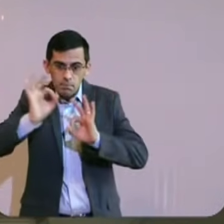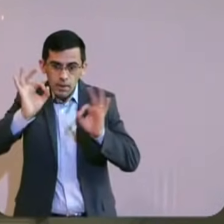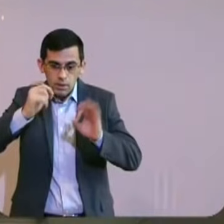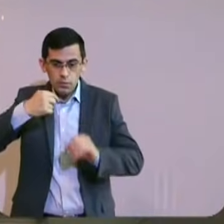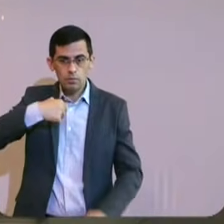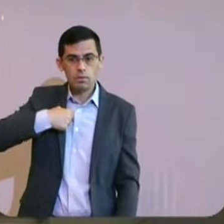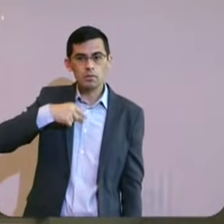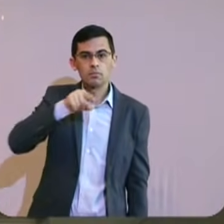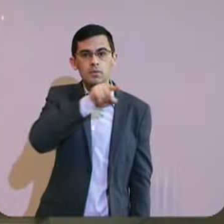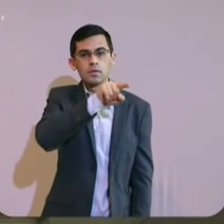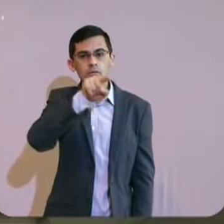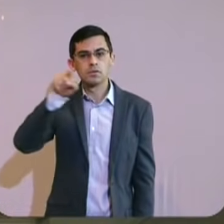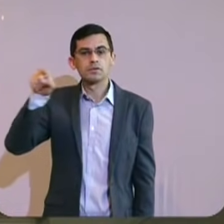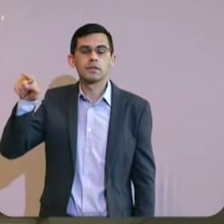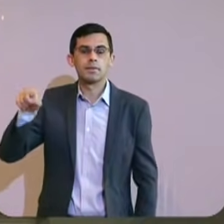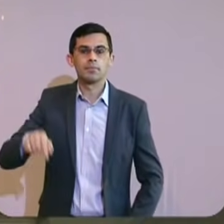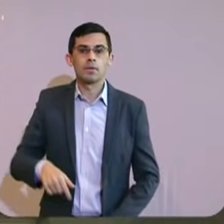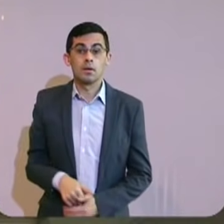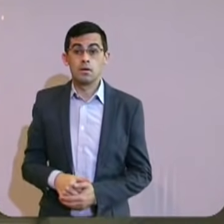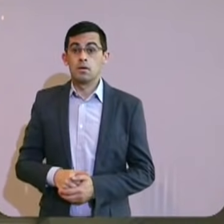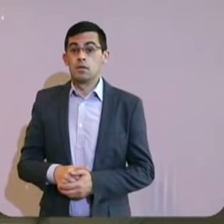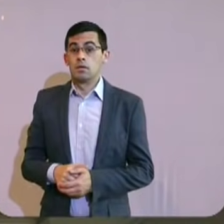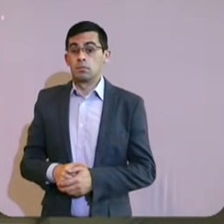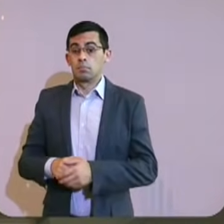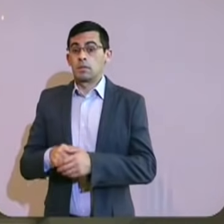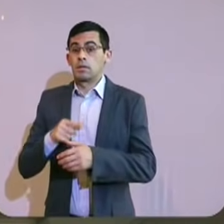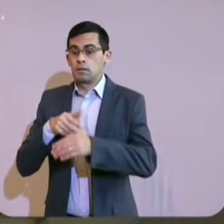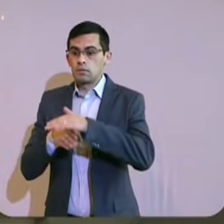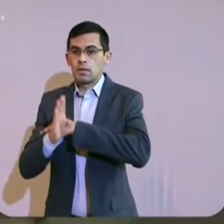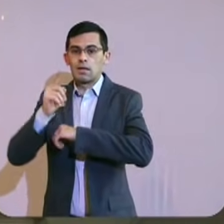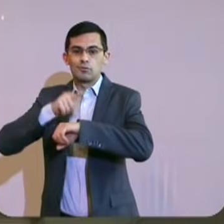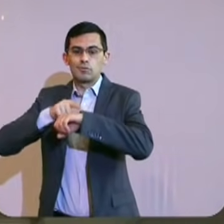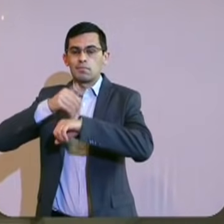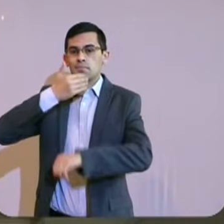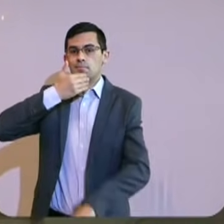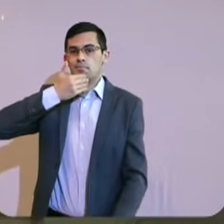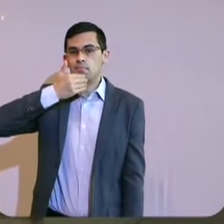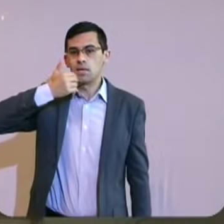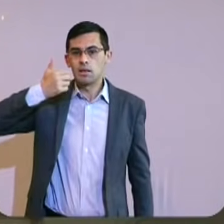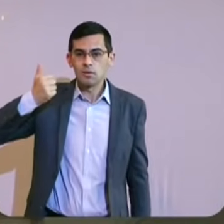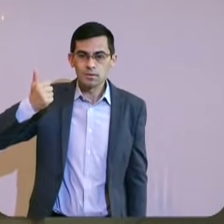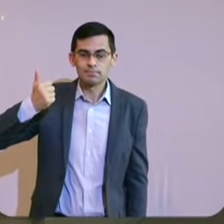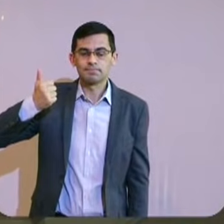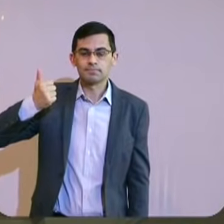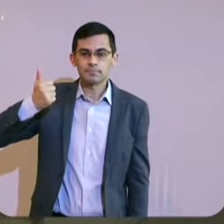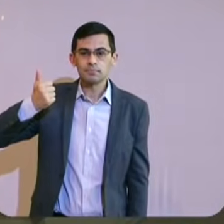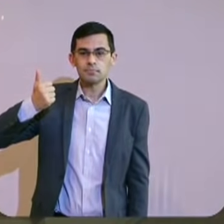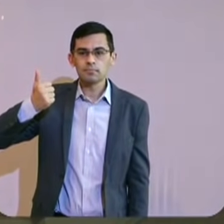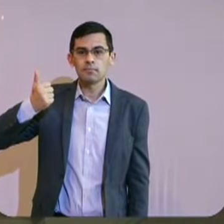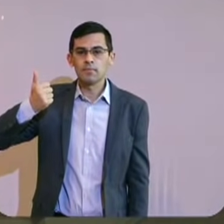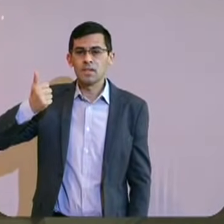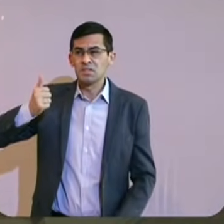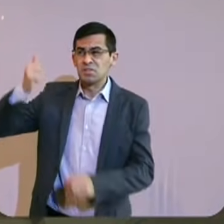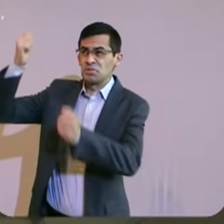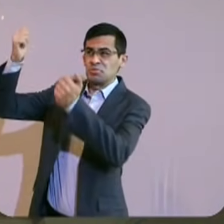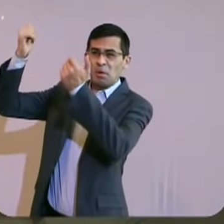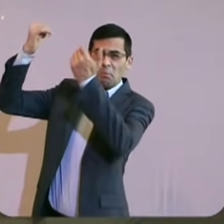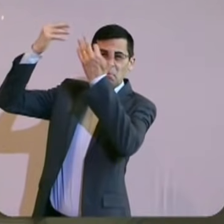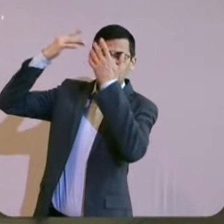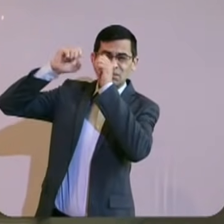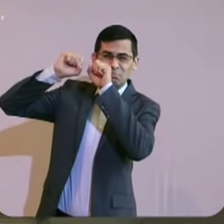eu e você, para entrar num tempo tão melhor, de uma bênção